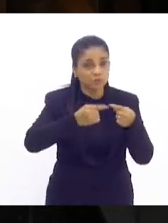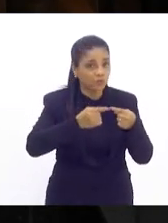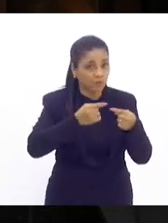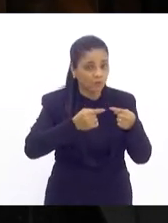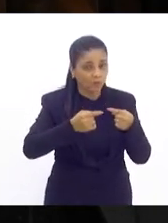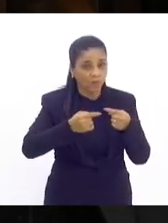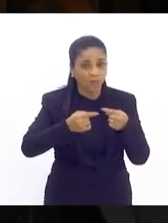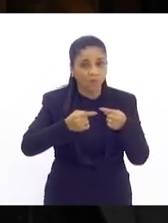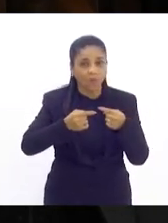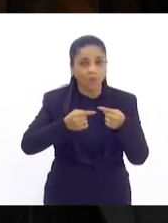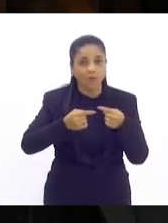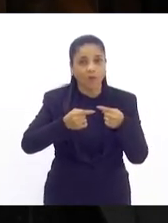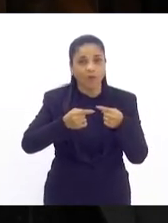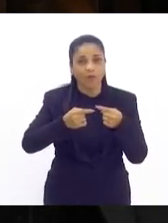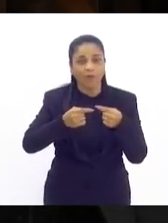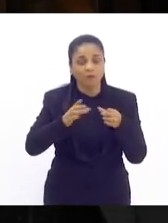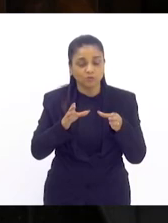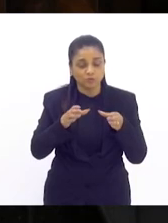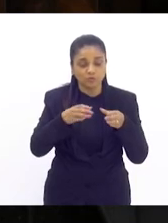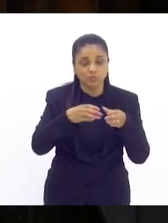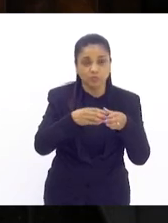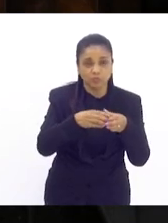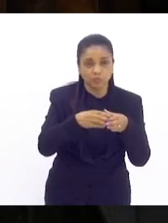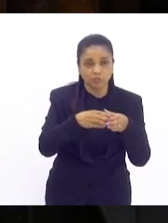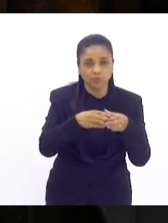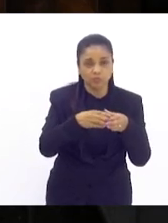entre os conservadores